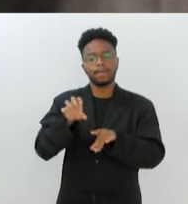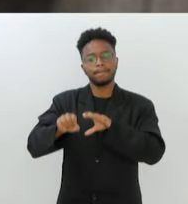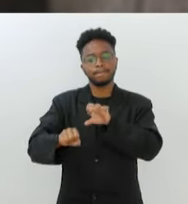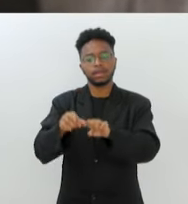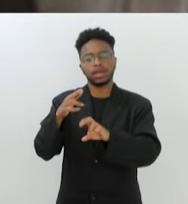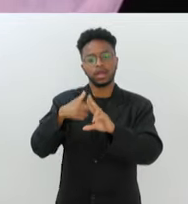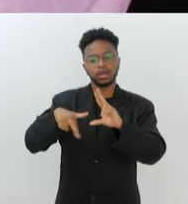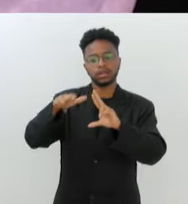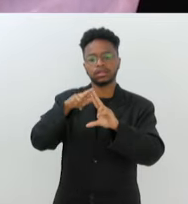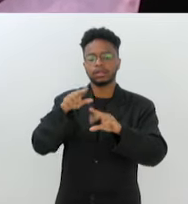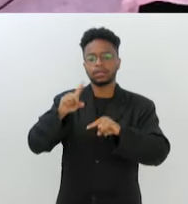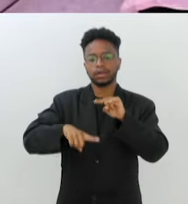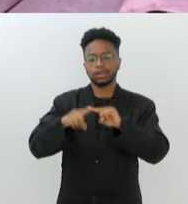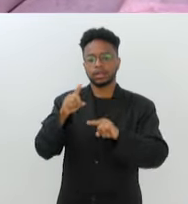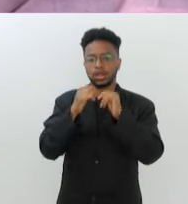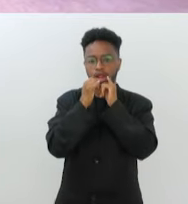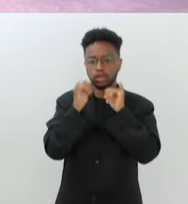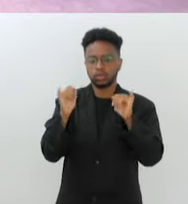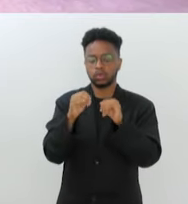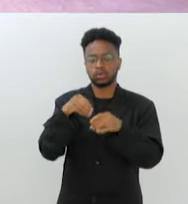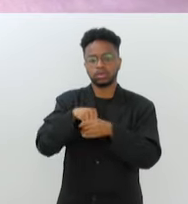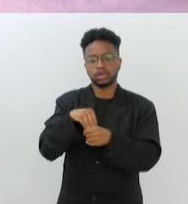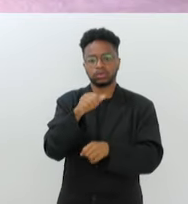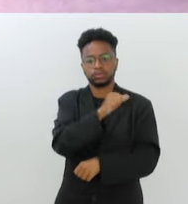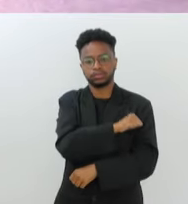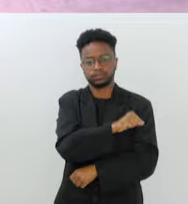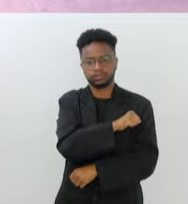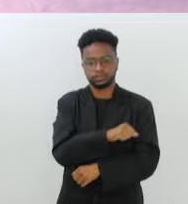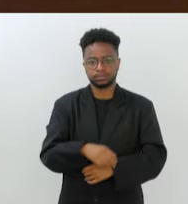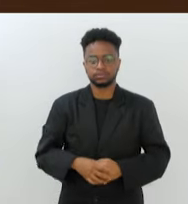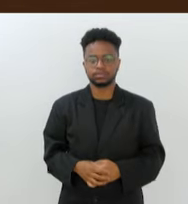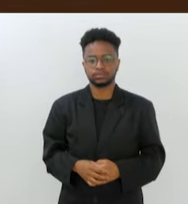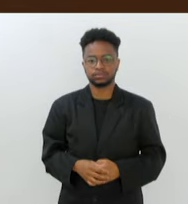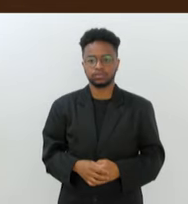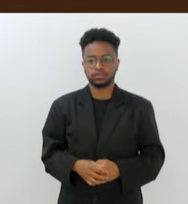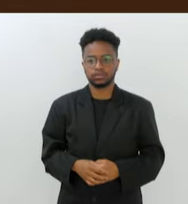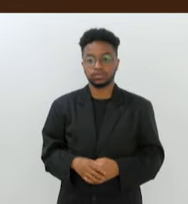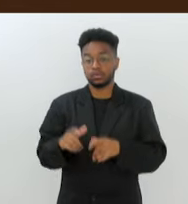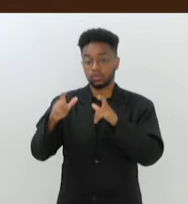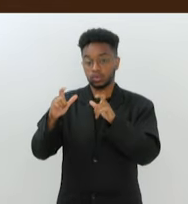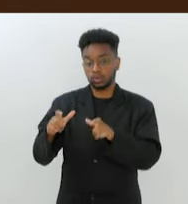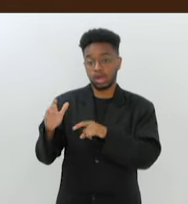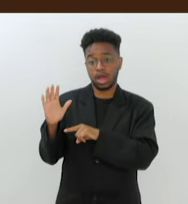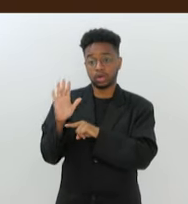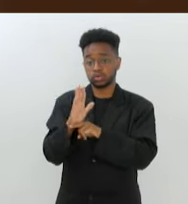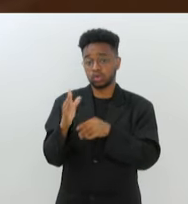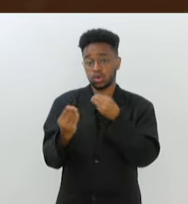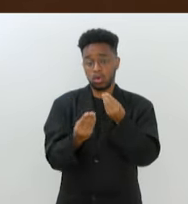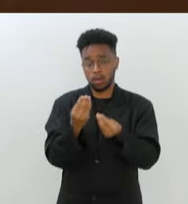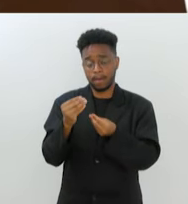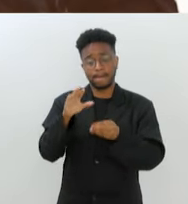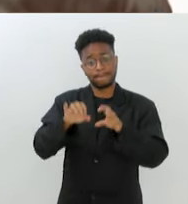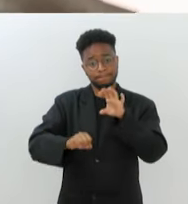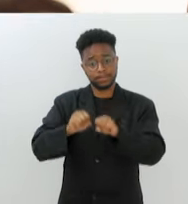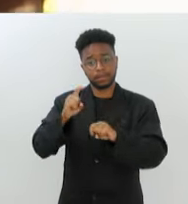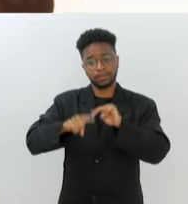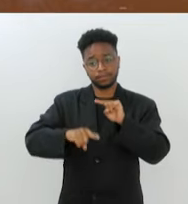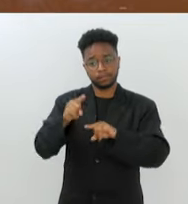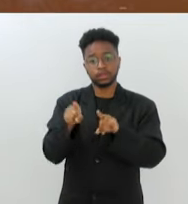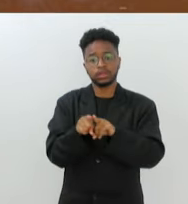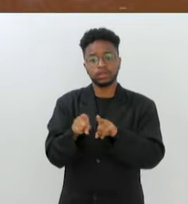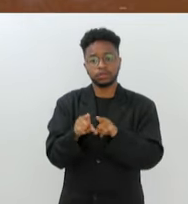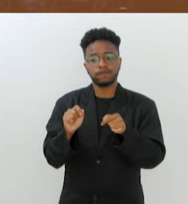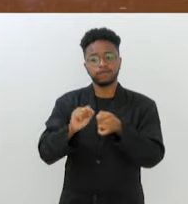e reciclagem do lixo eletrônico em todo o estado. O Santuário vai colaborar não só na coleta, mas também na realização